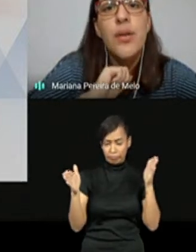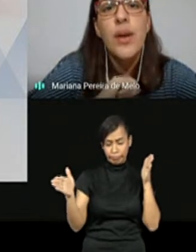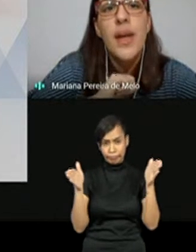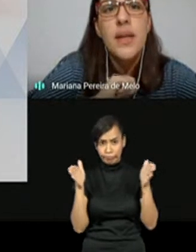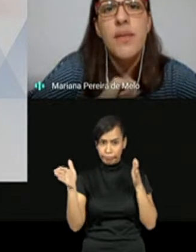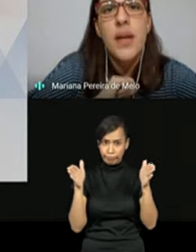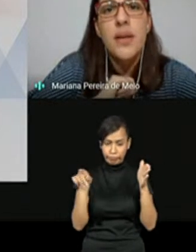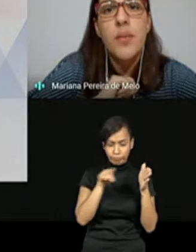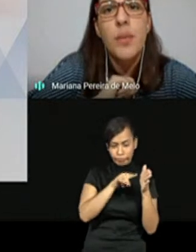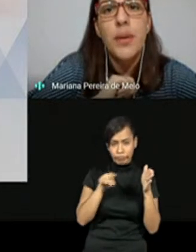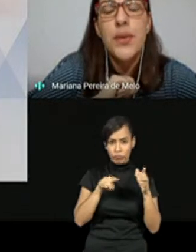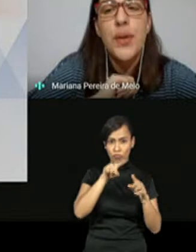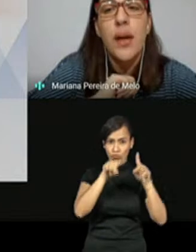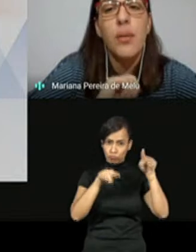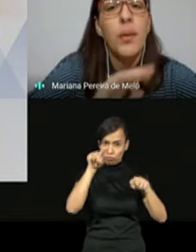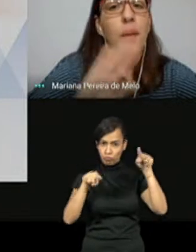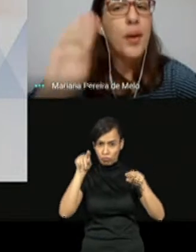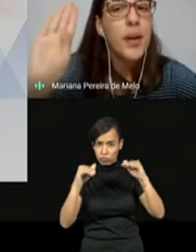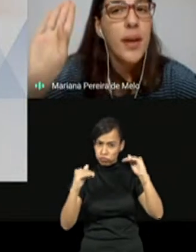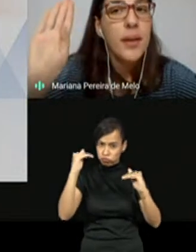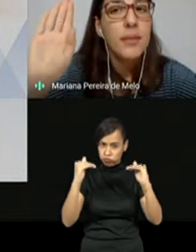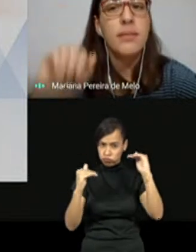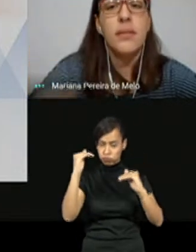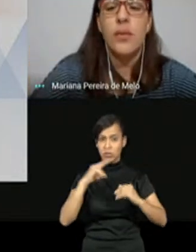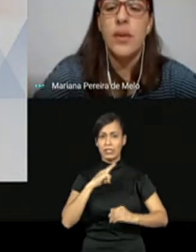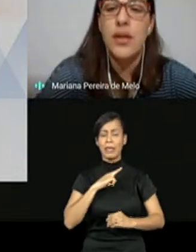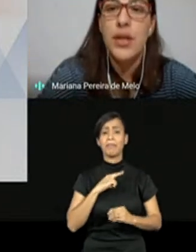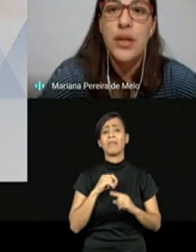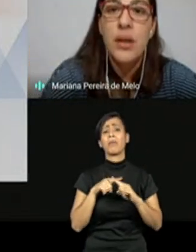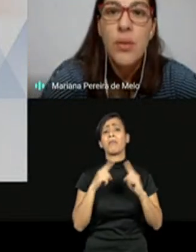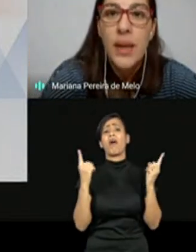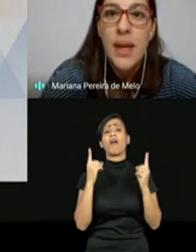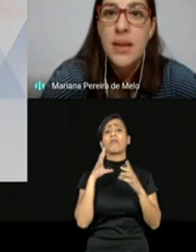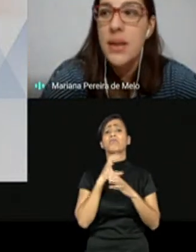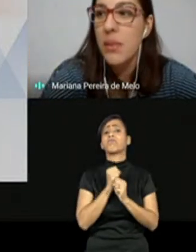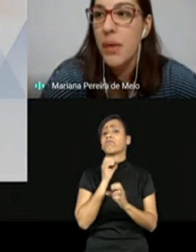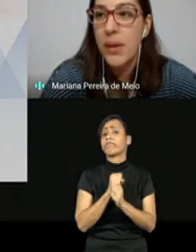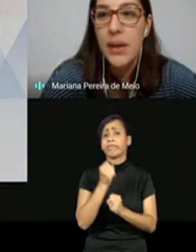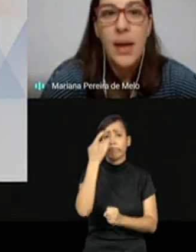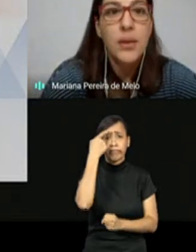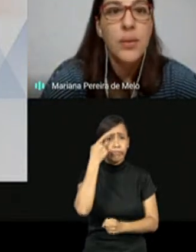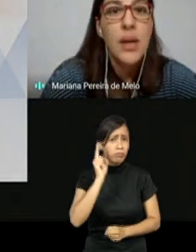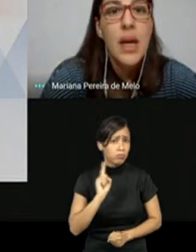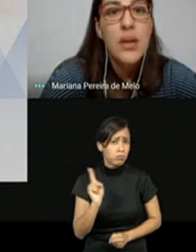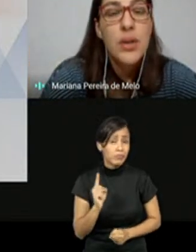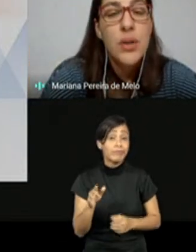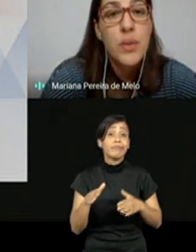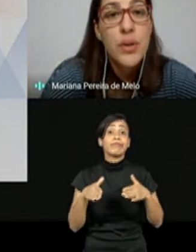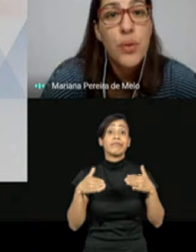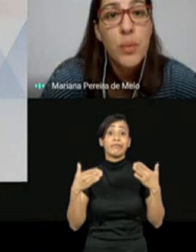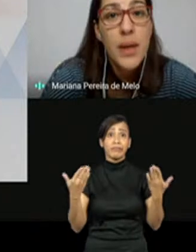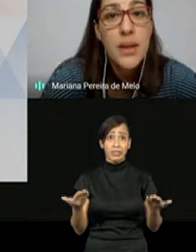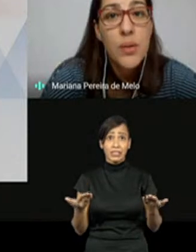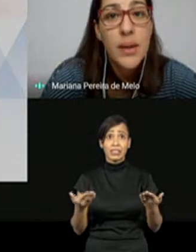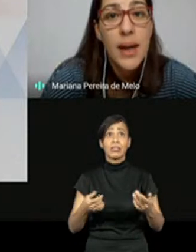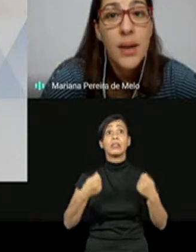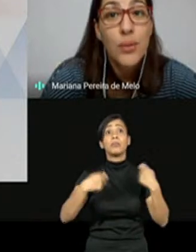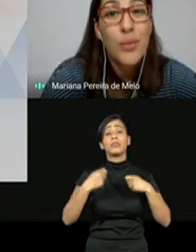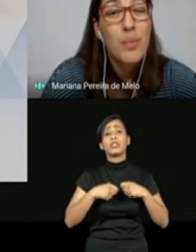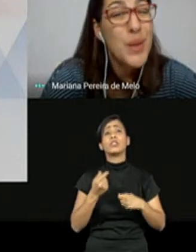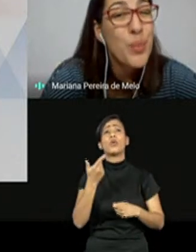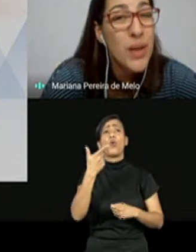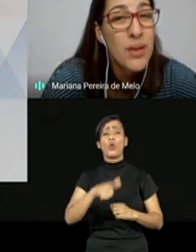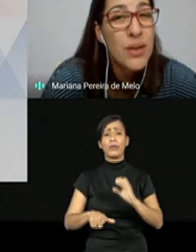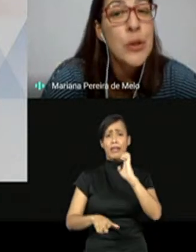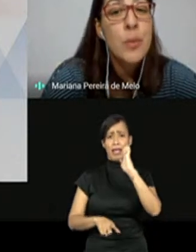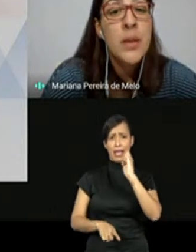gente não conhece a variância populacional? Ok, quando a gente não conhece sigma quadrado, a gente substitui por S quadrado,